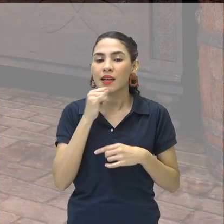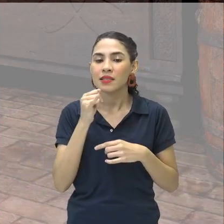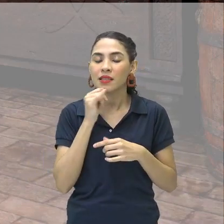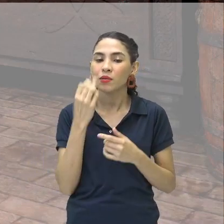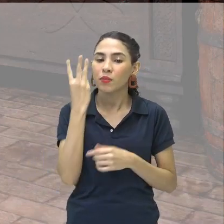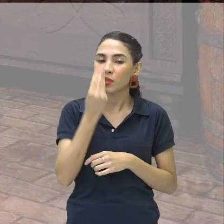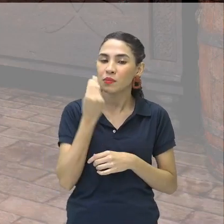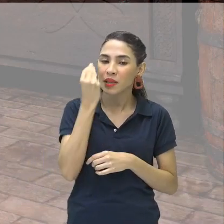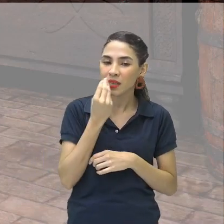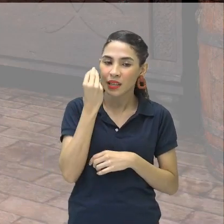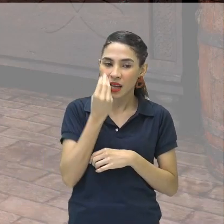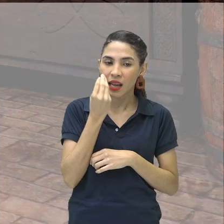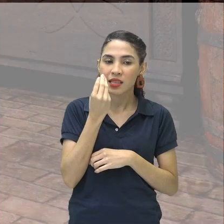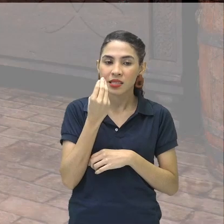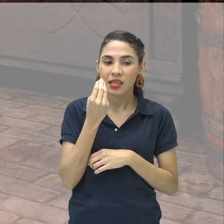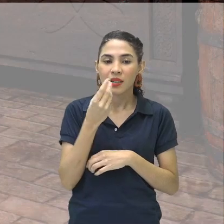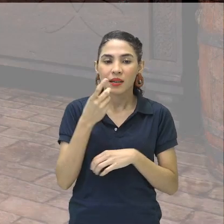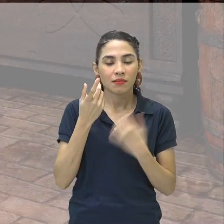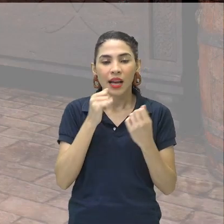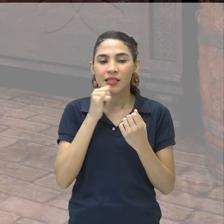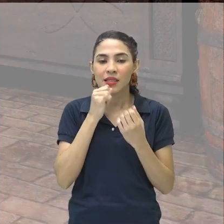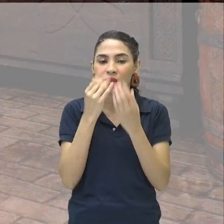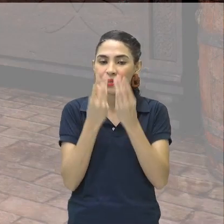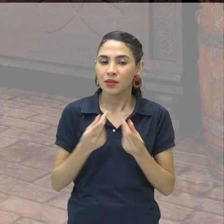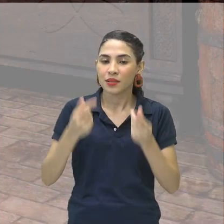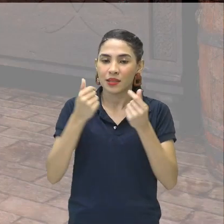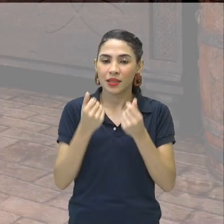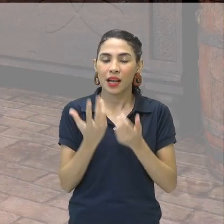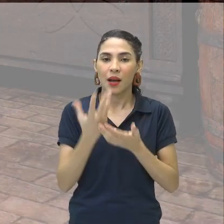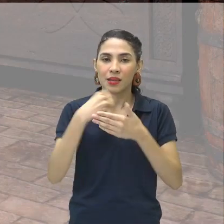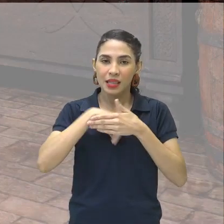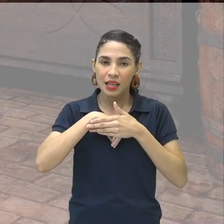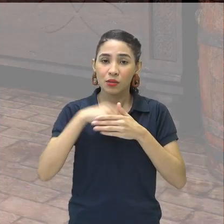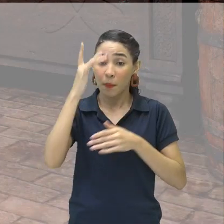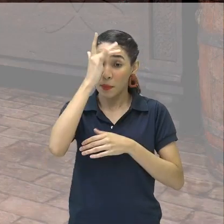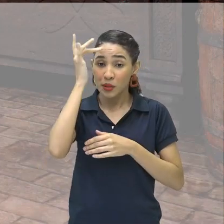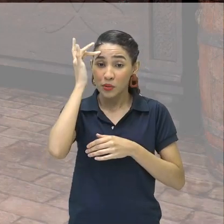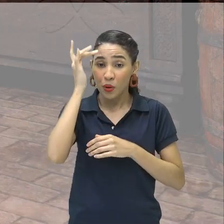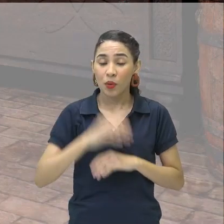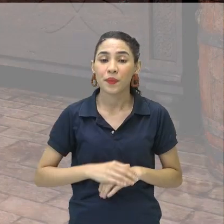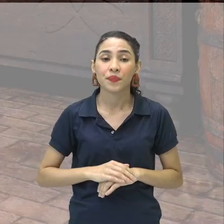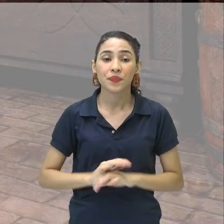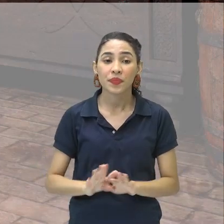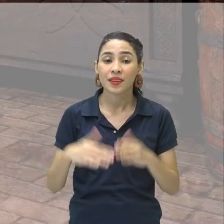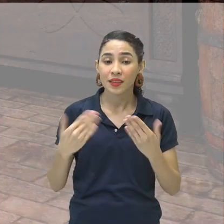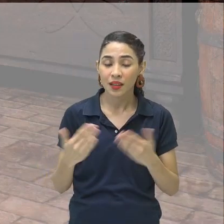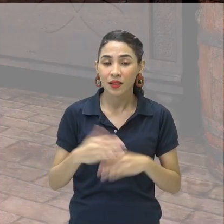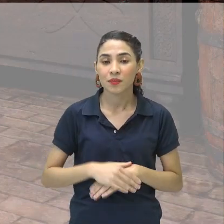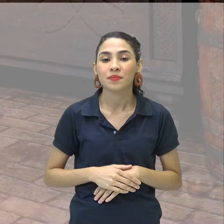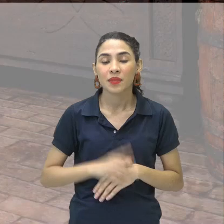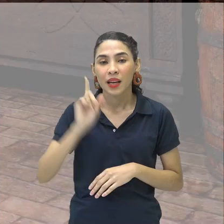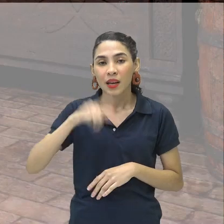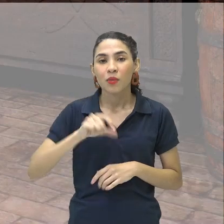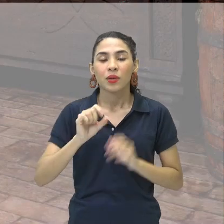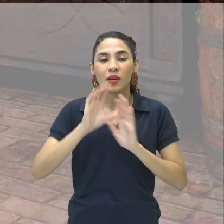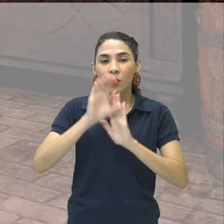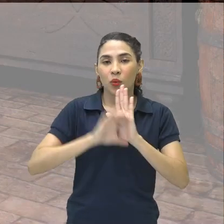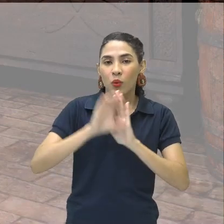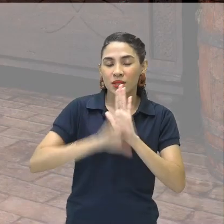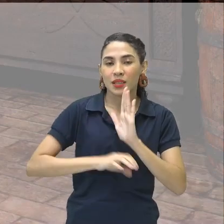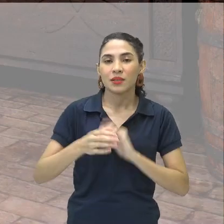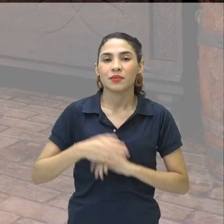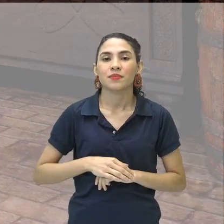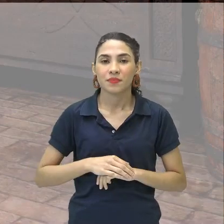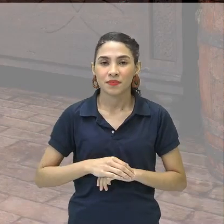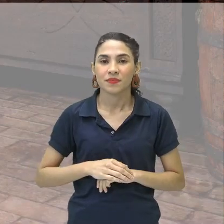busca espiritual de lapidação, tá? Da alma humana. Então, dessa maneira, esse seria aí o conceito do que